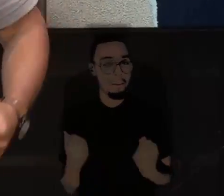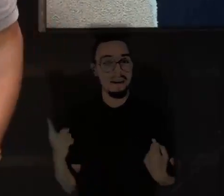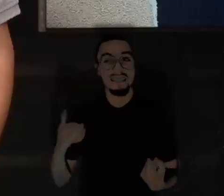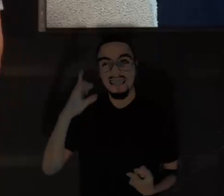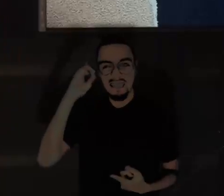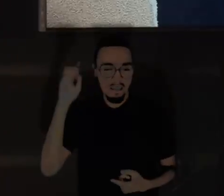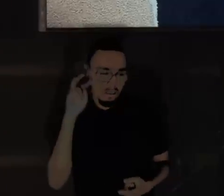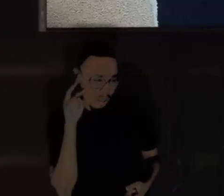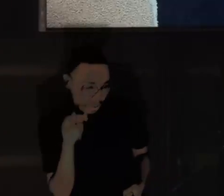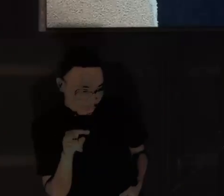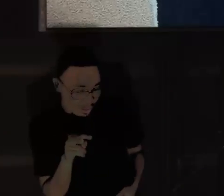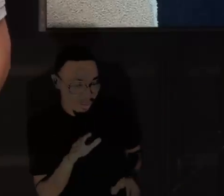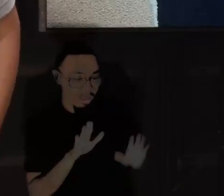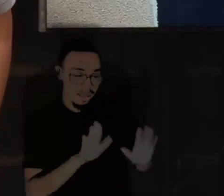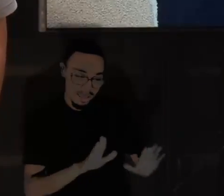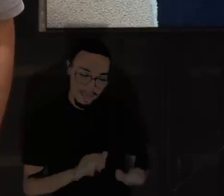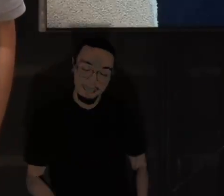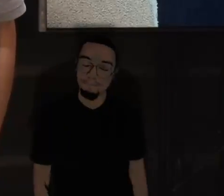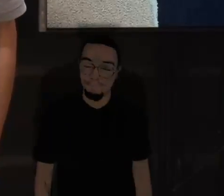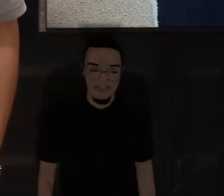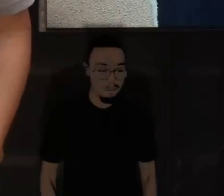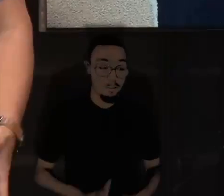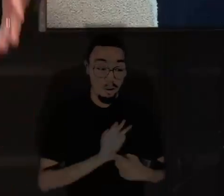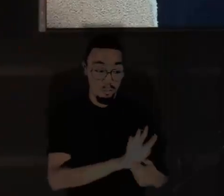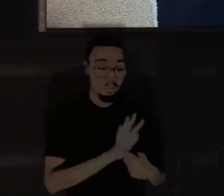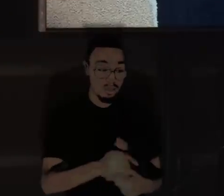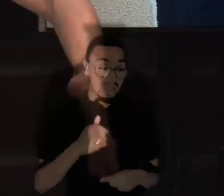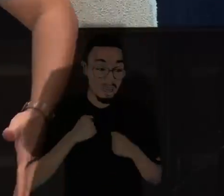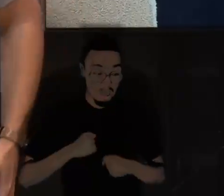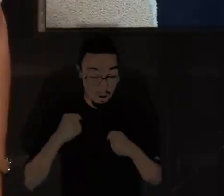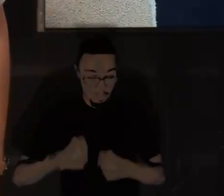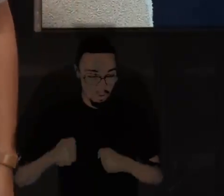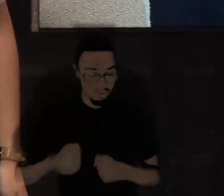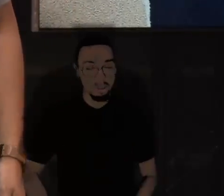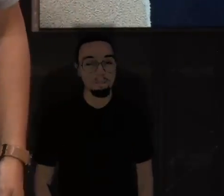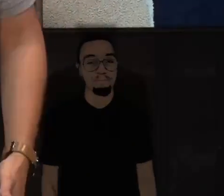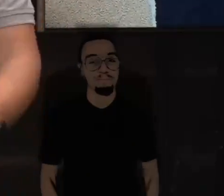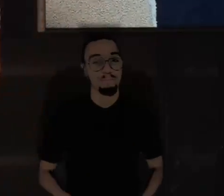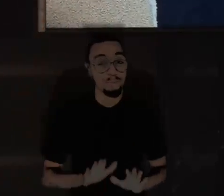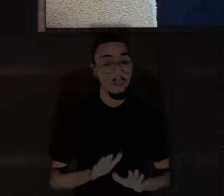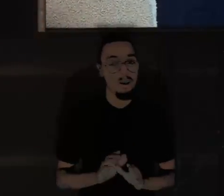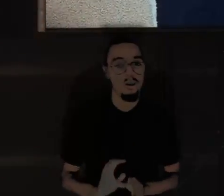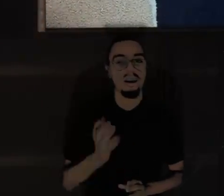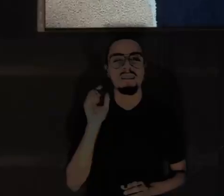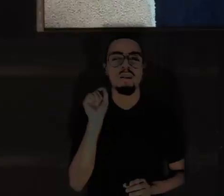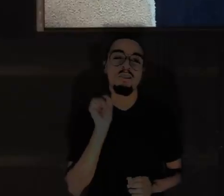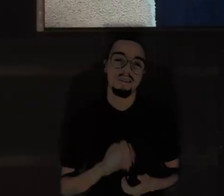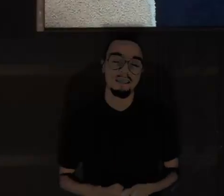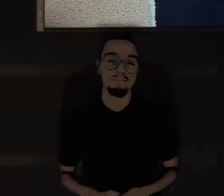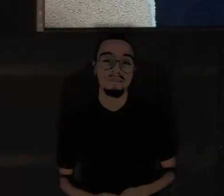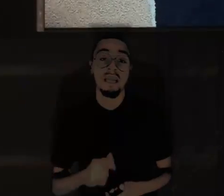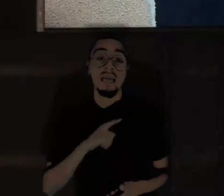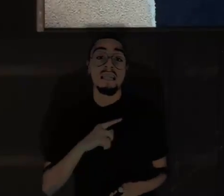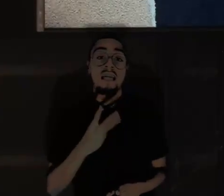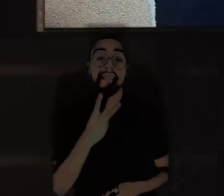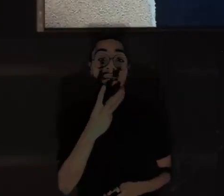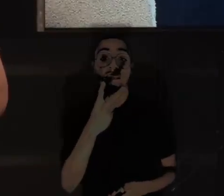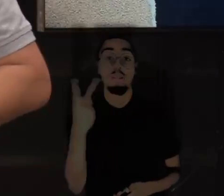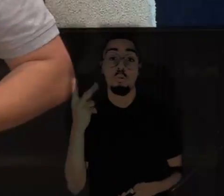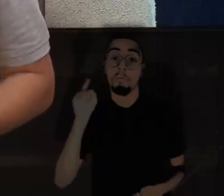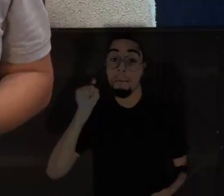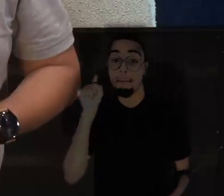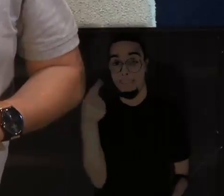pelos braços dele. Há 32 mil homens com Gideão. 32 mil. E está lá em Juízes capítulo 7,